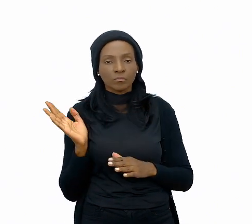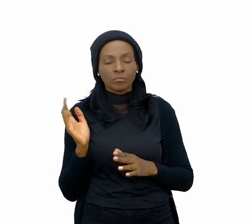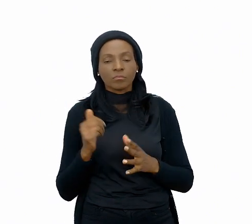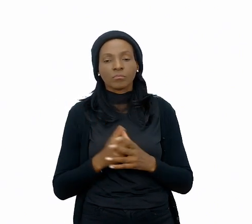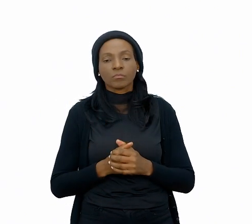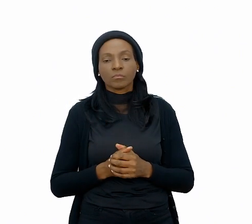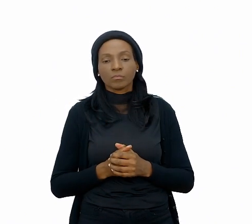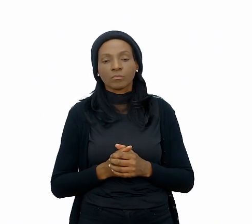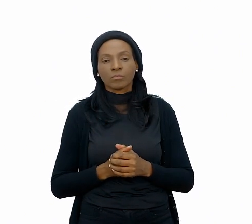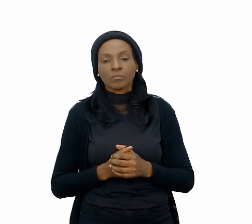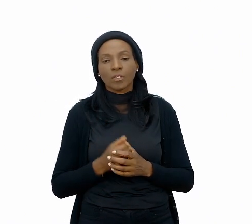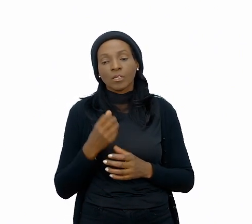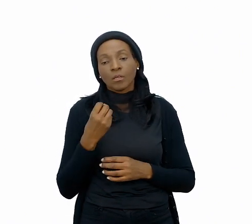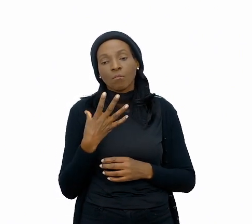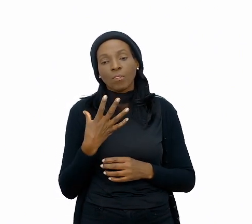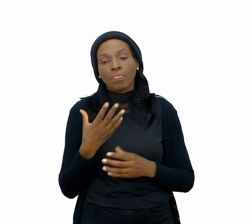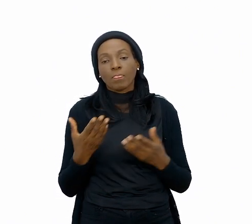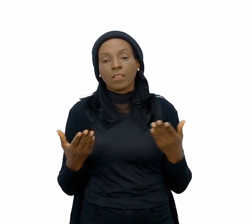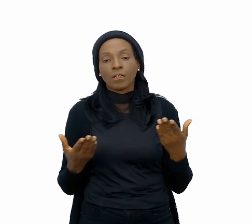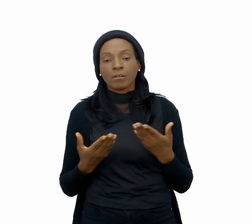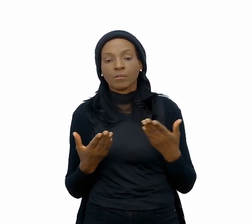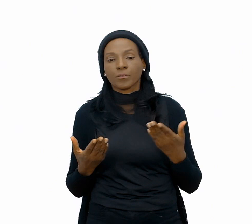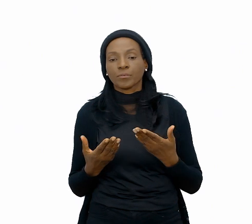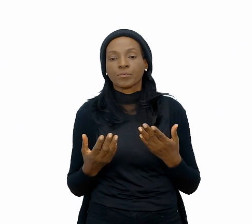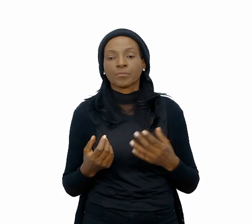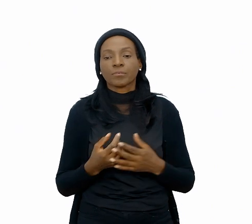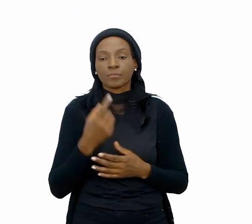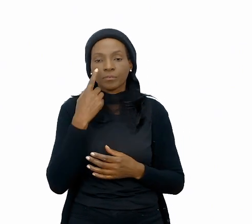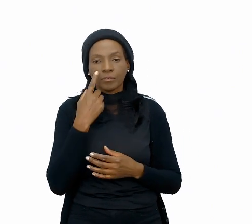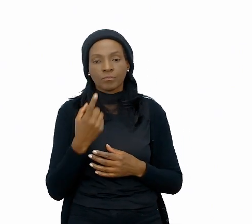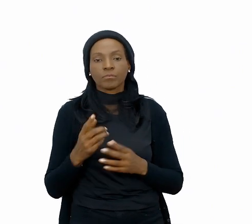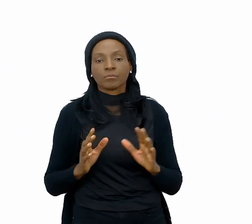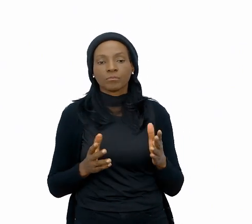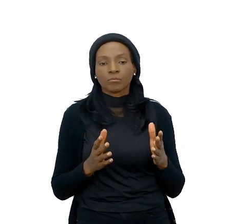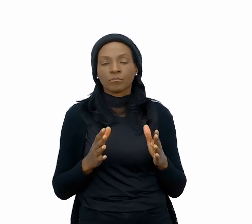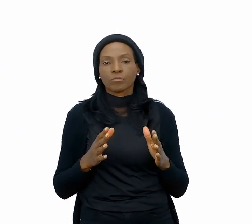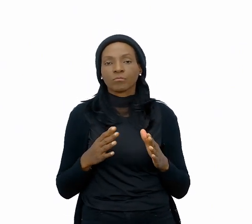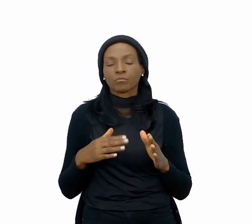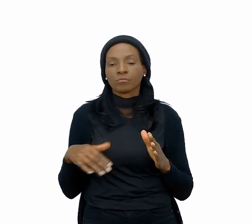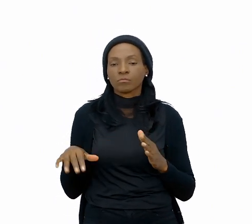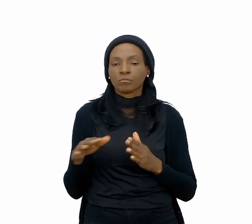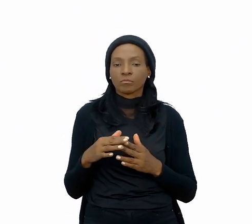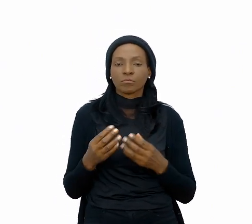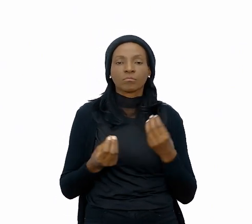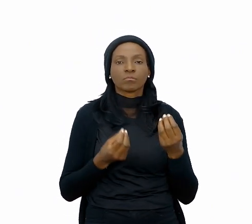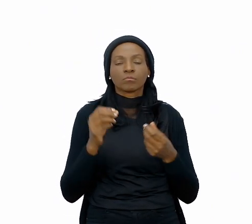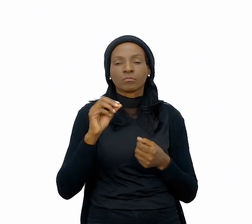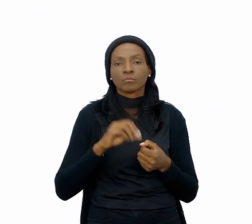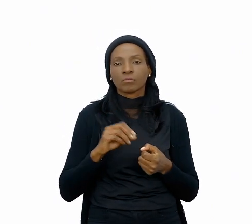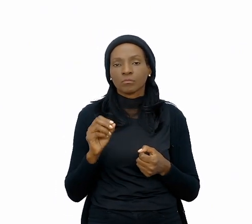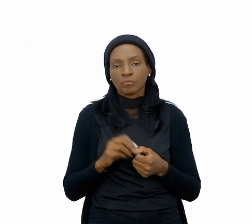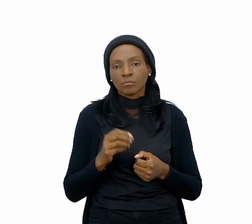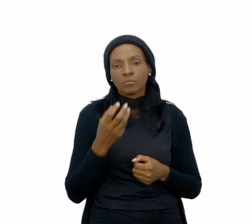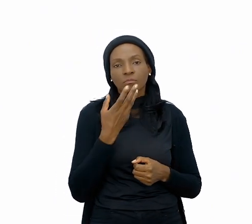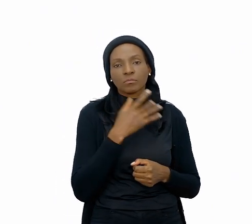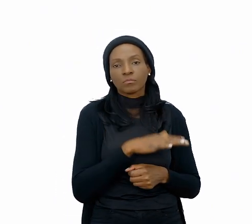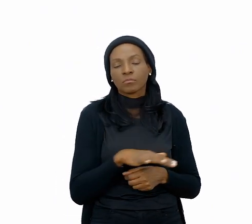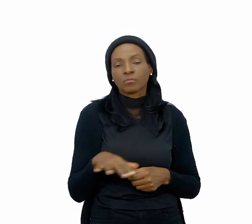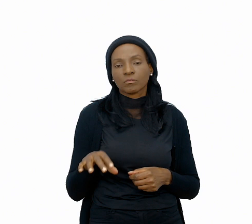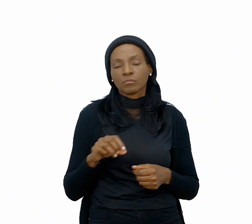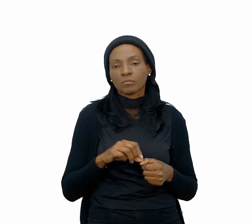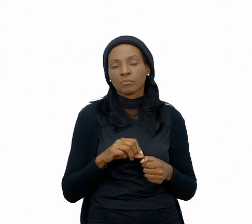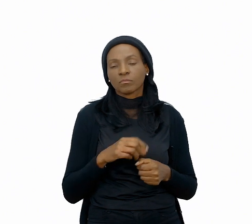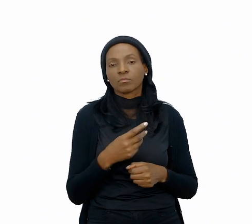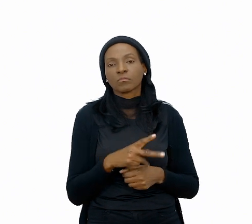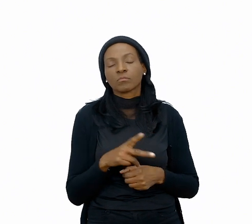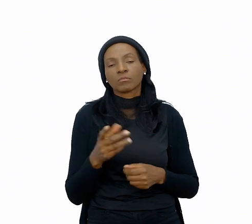forma. Bom, agora, visto isso, né, todo esse processo de construção pelas crianças, a